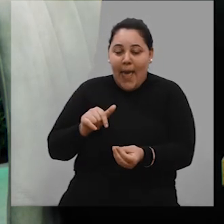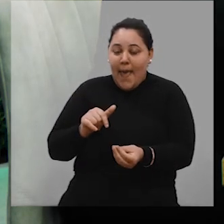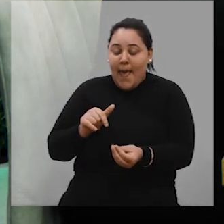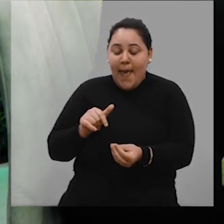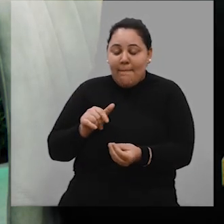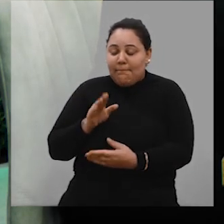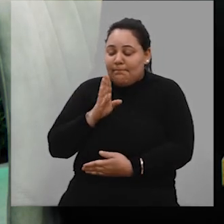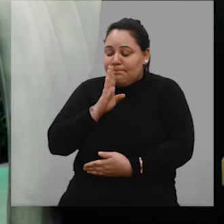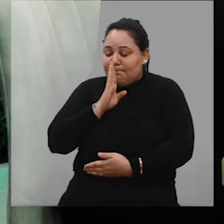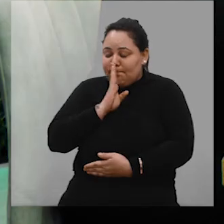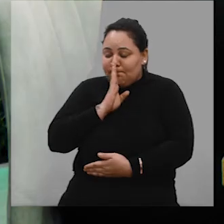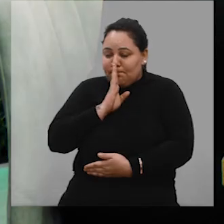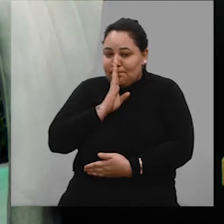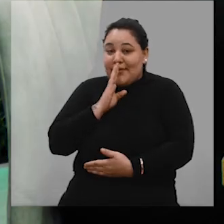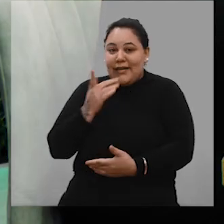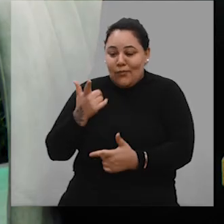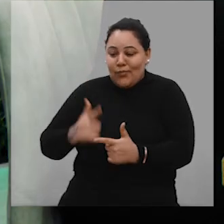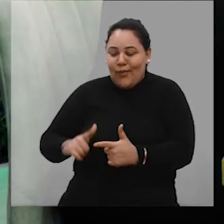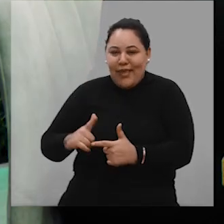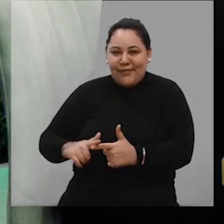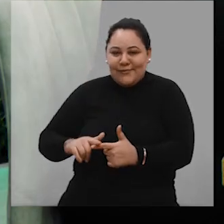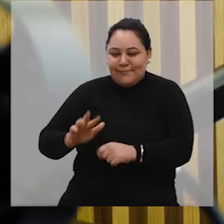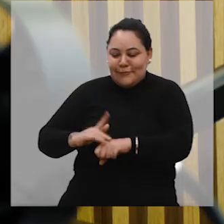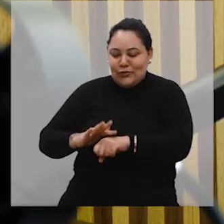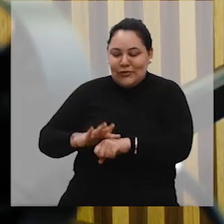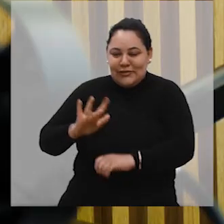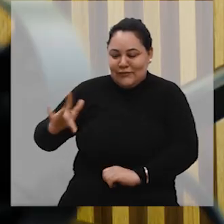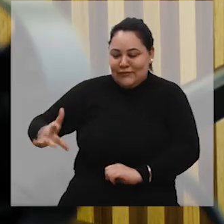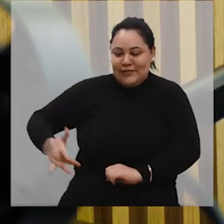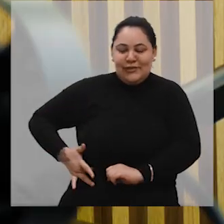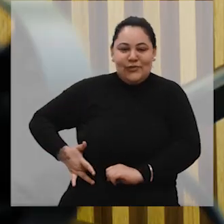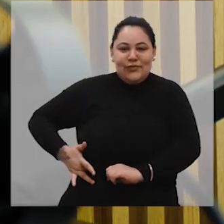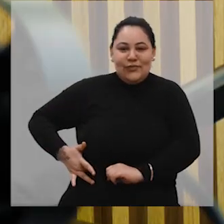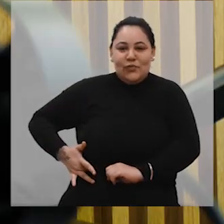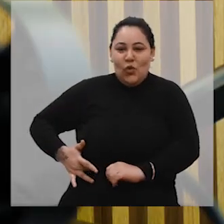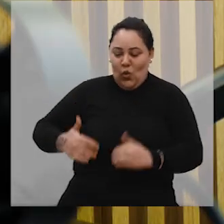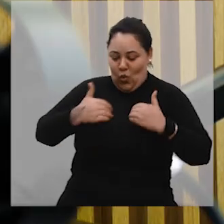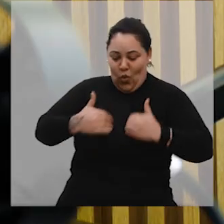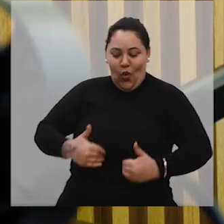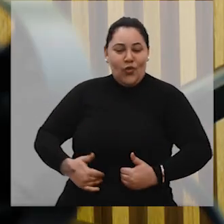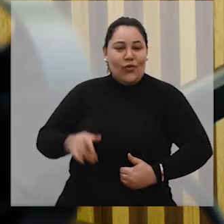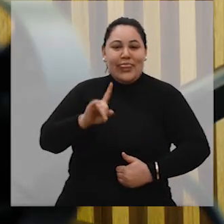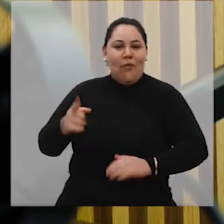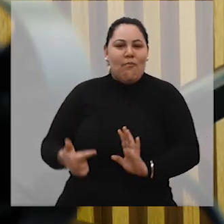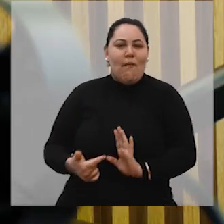e esse é o grande problema das doenças do fígado. A gente não vai ter um